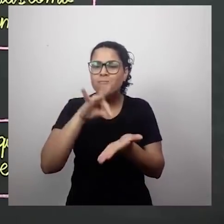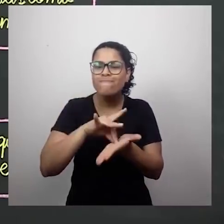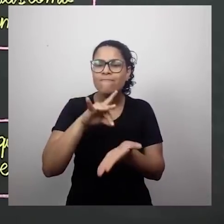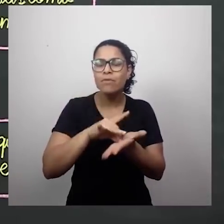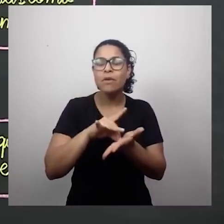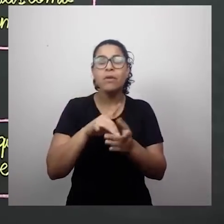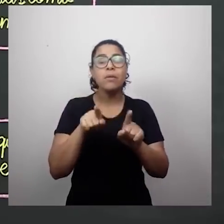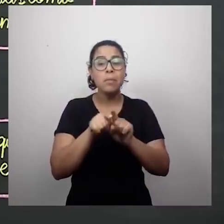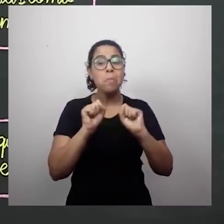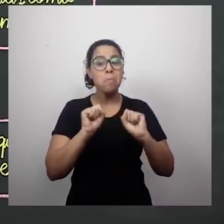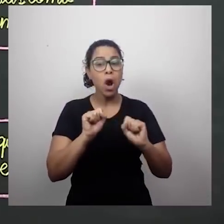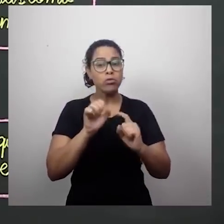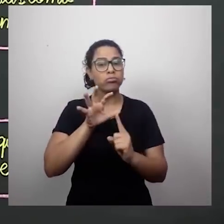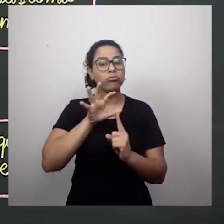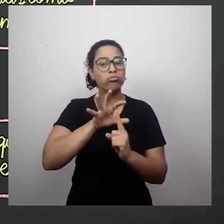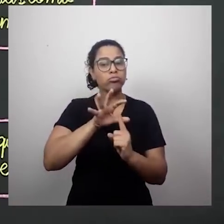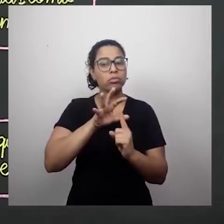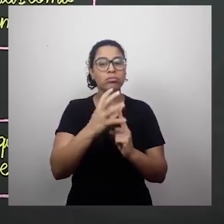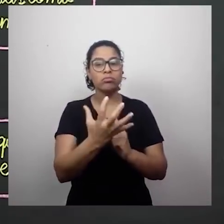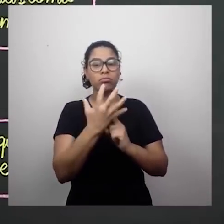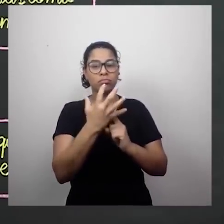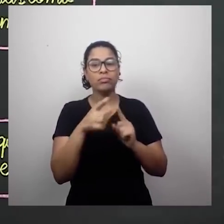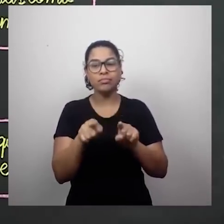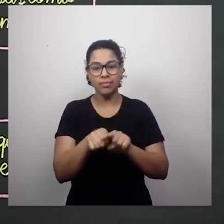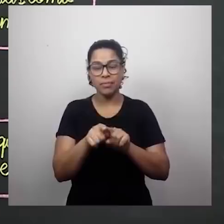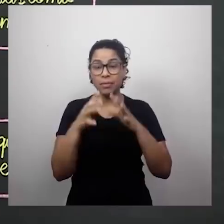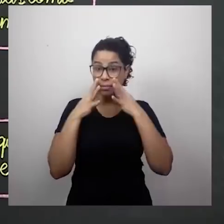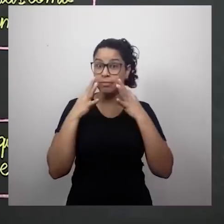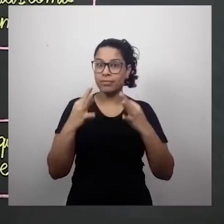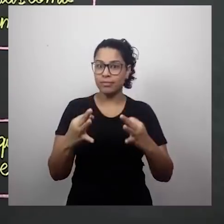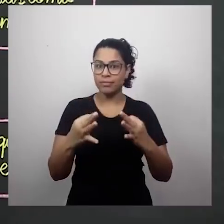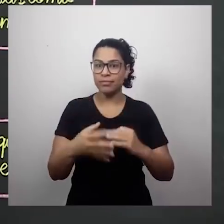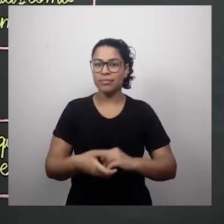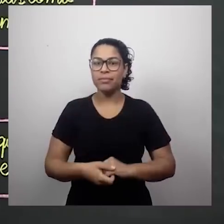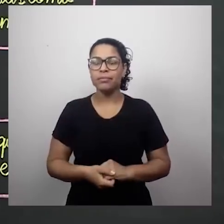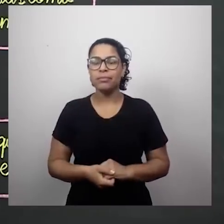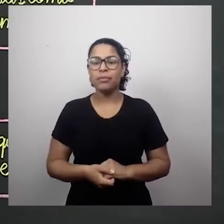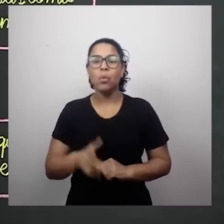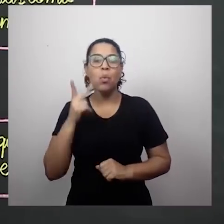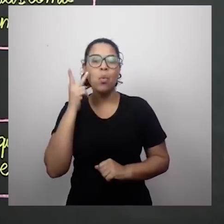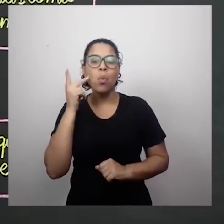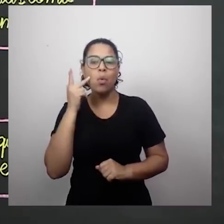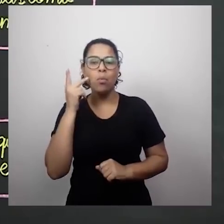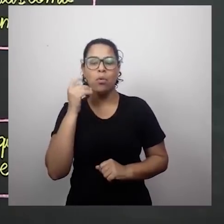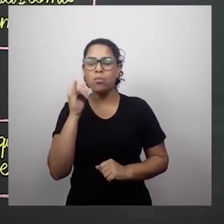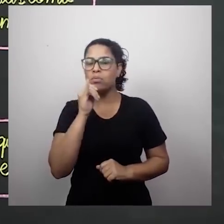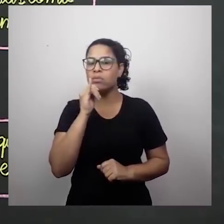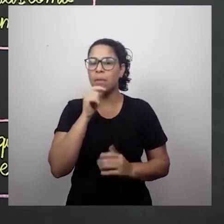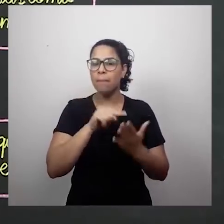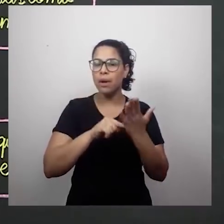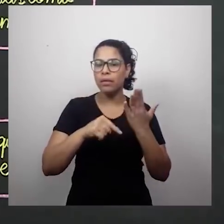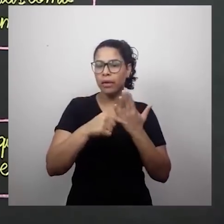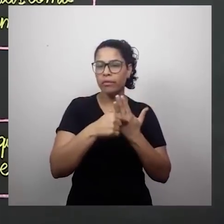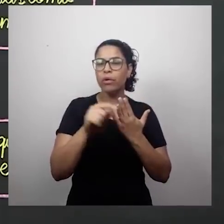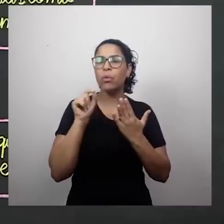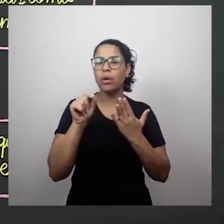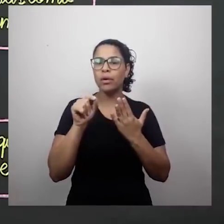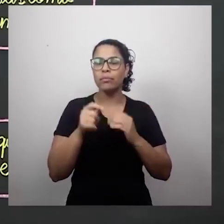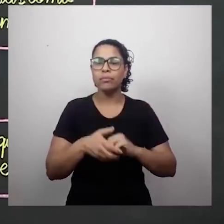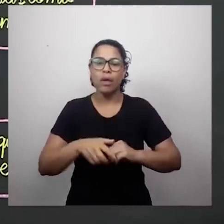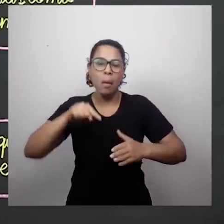influenciar a sua, então fique atento. Uma metáfora muito comum para a gente compreender a distinção entre notícia e reportagem é a ideia